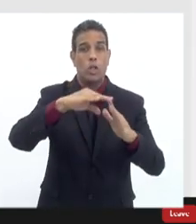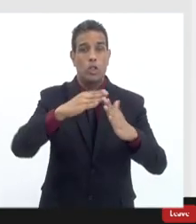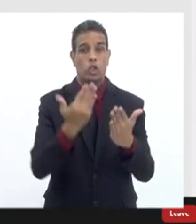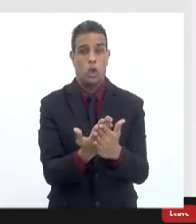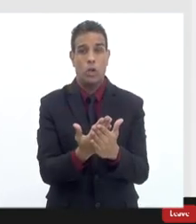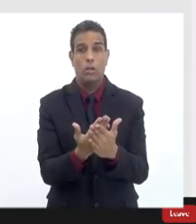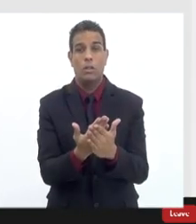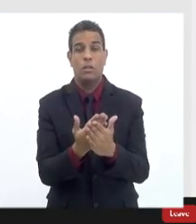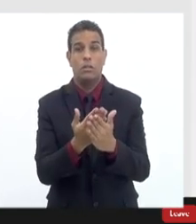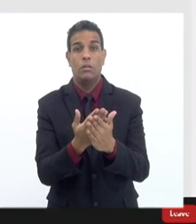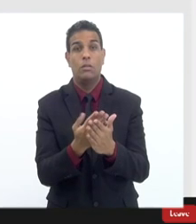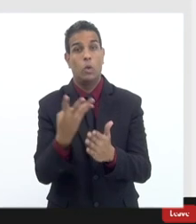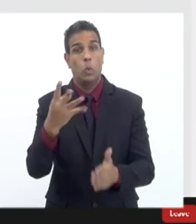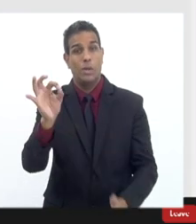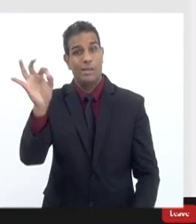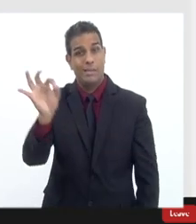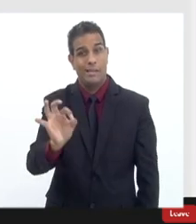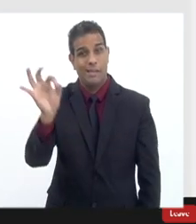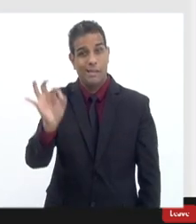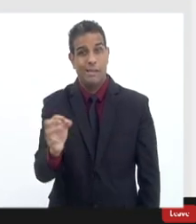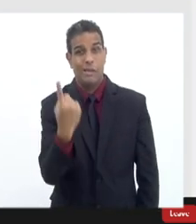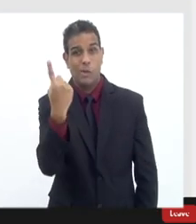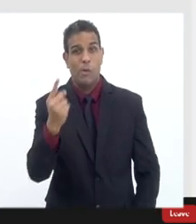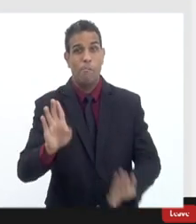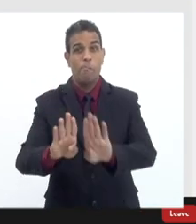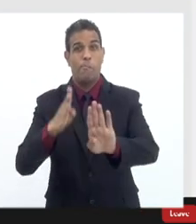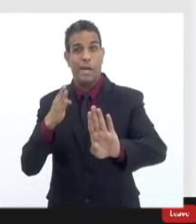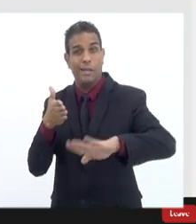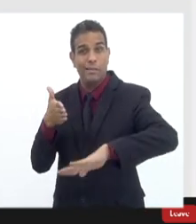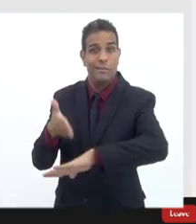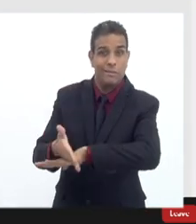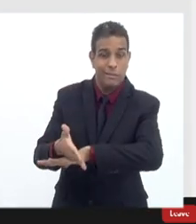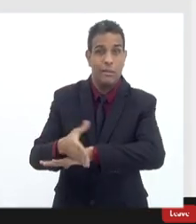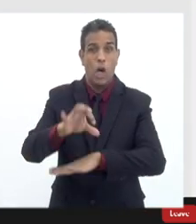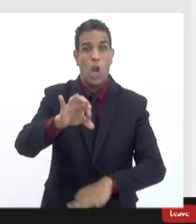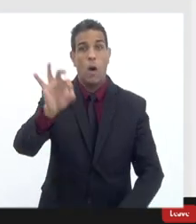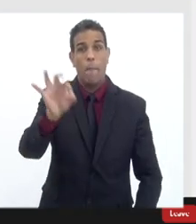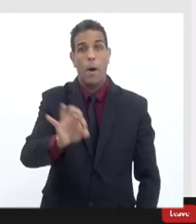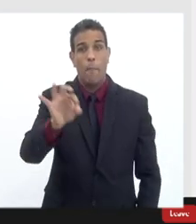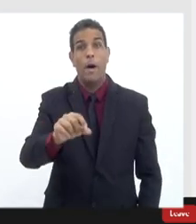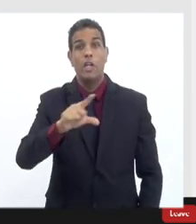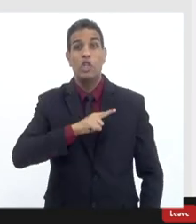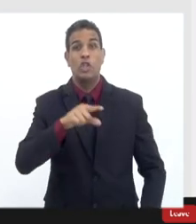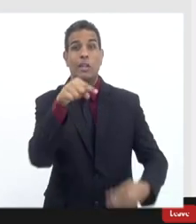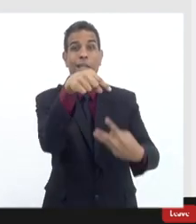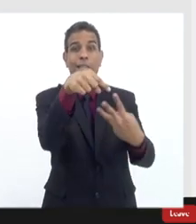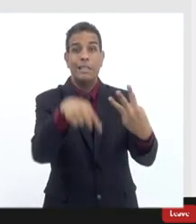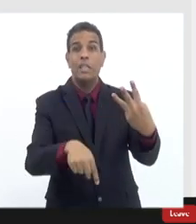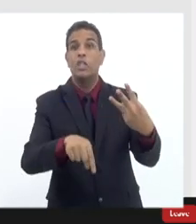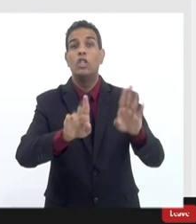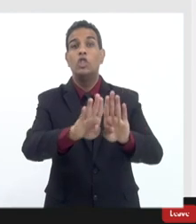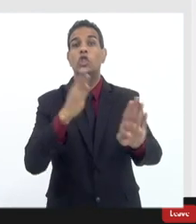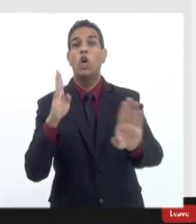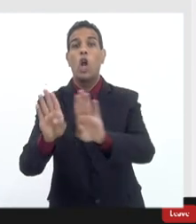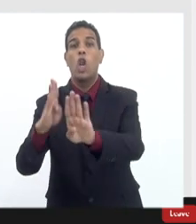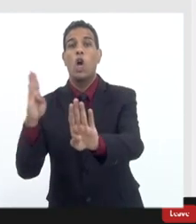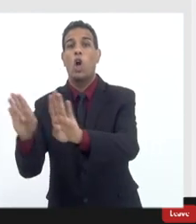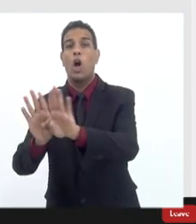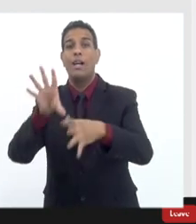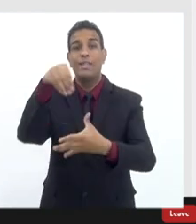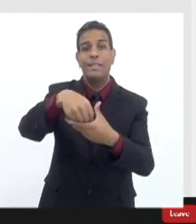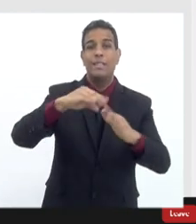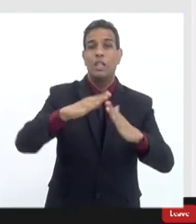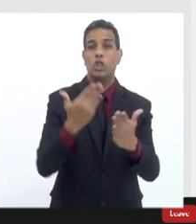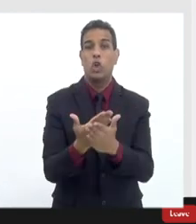2 entradas, 45% só tinham 1, 9% tinham até 3. Por que que isso é importante? Porque a questão da entrada é o